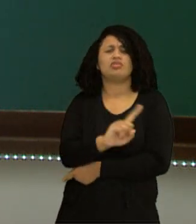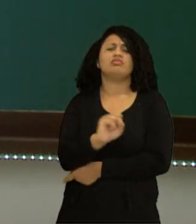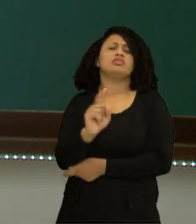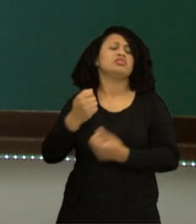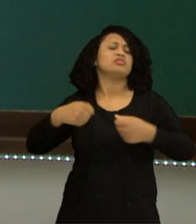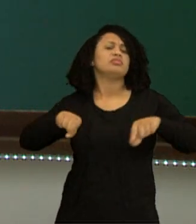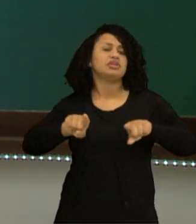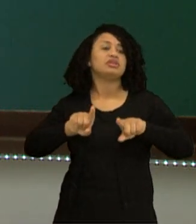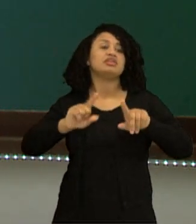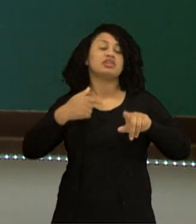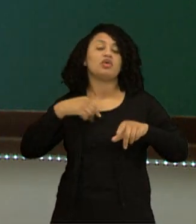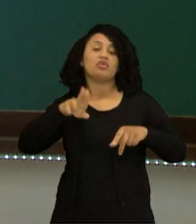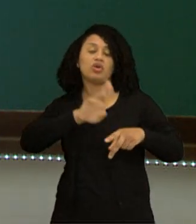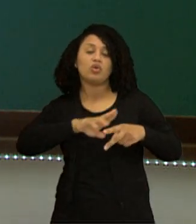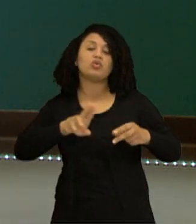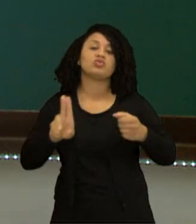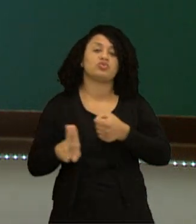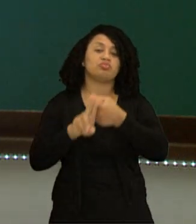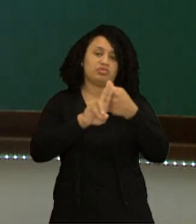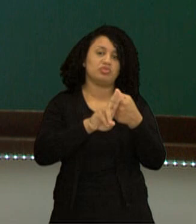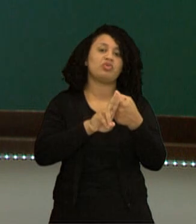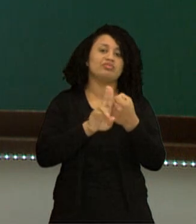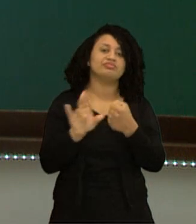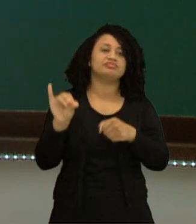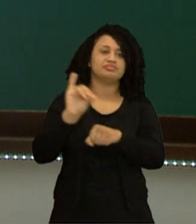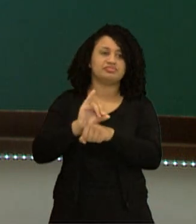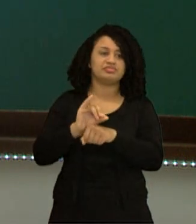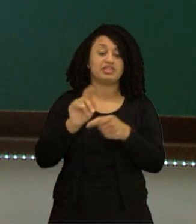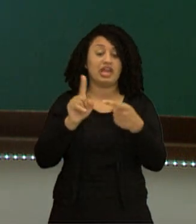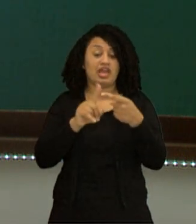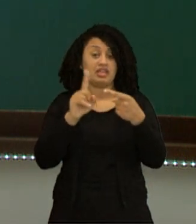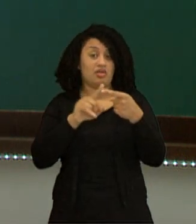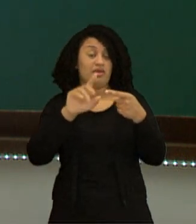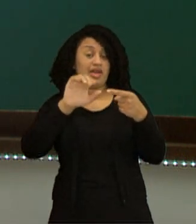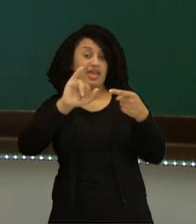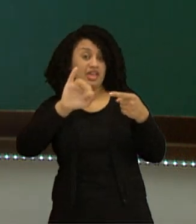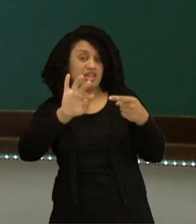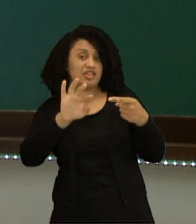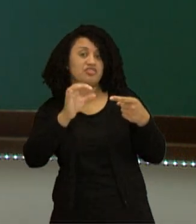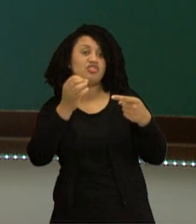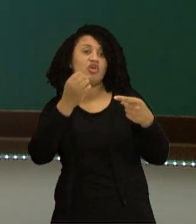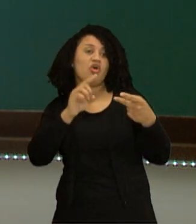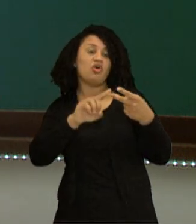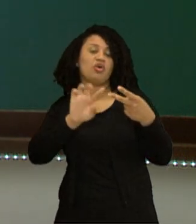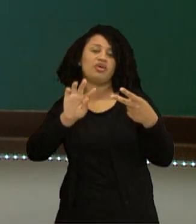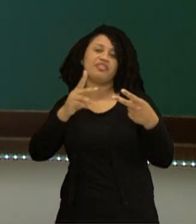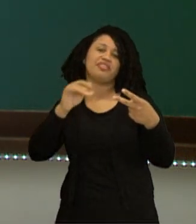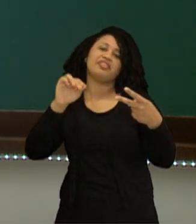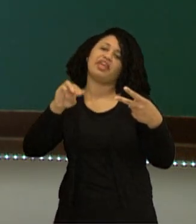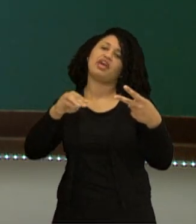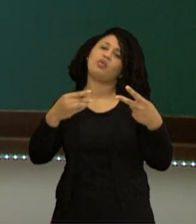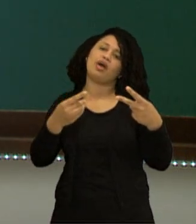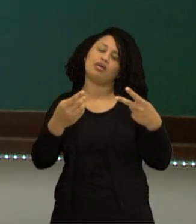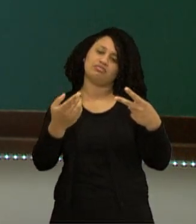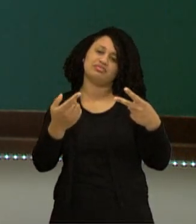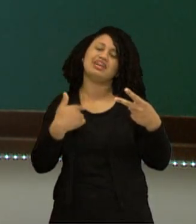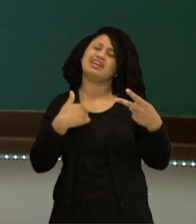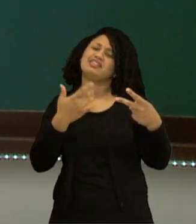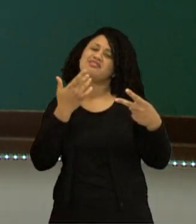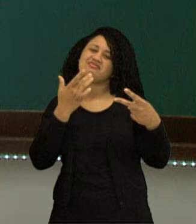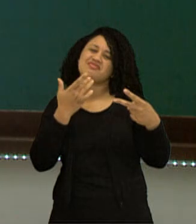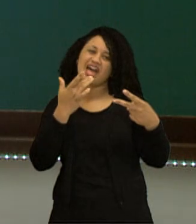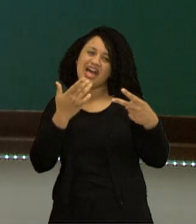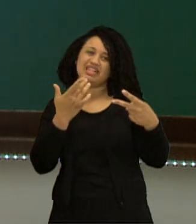um object pronoun. Será que pizza é it ou é then? Essa tá moleza, porque é singular,